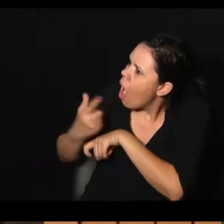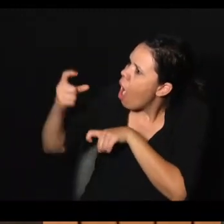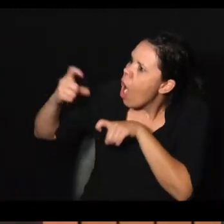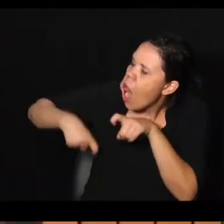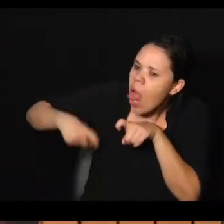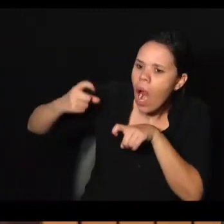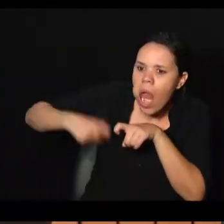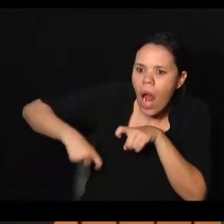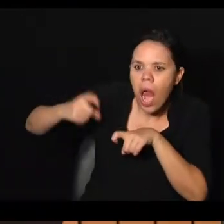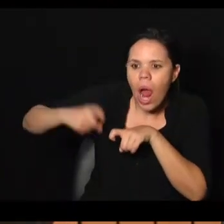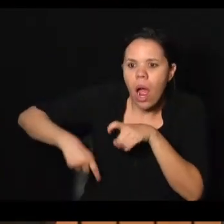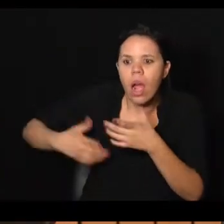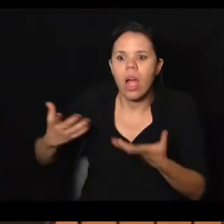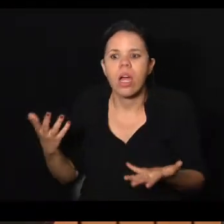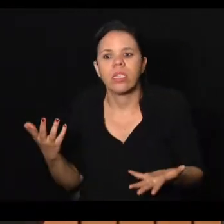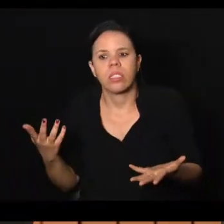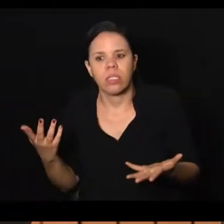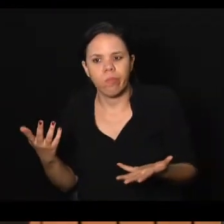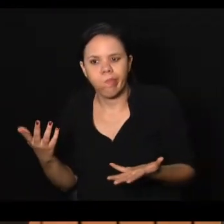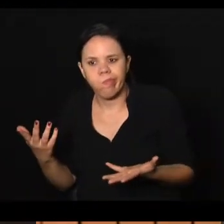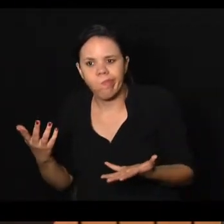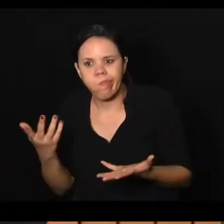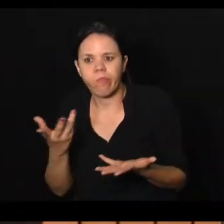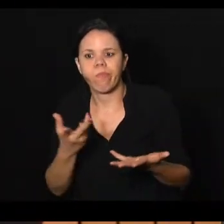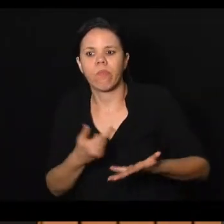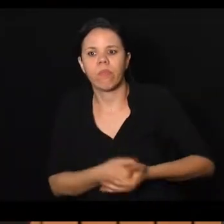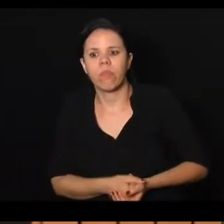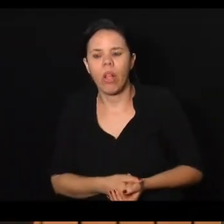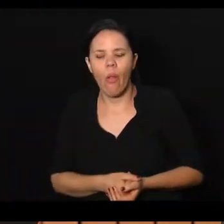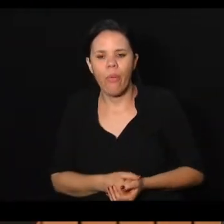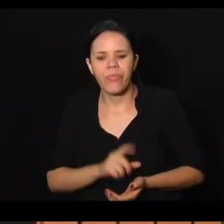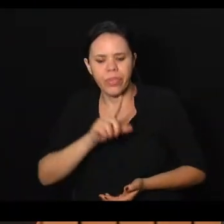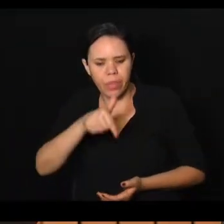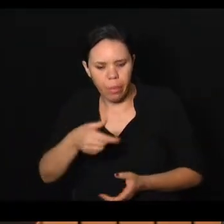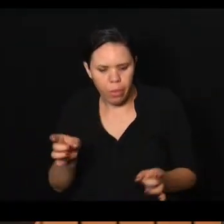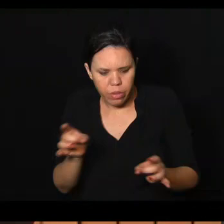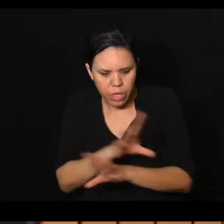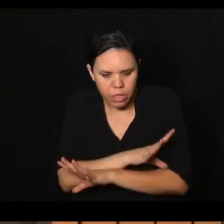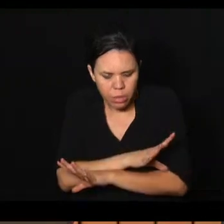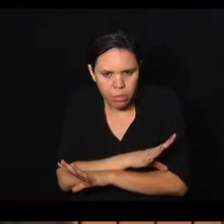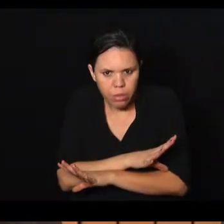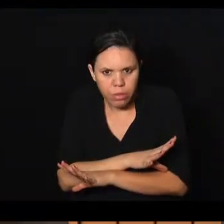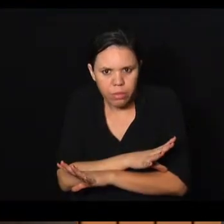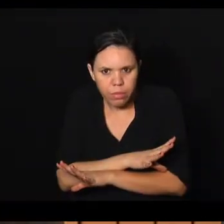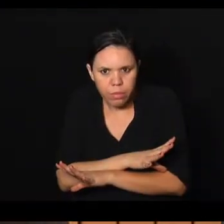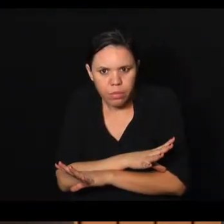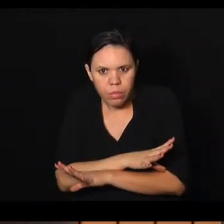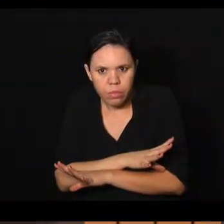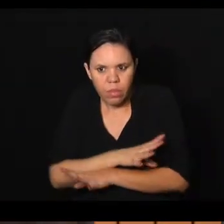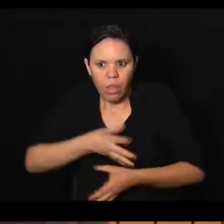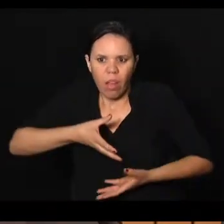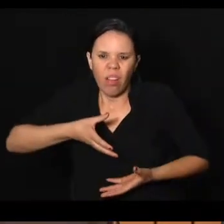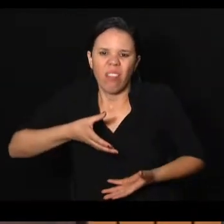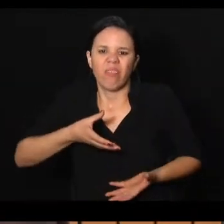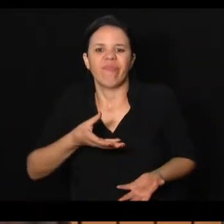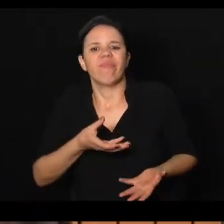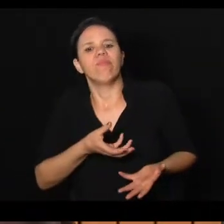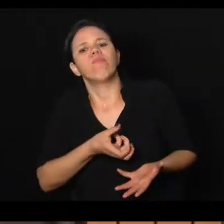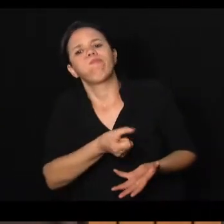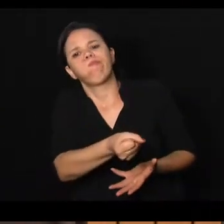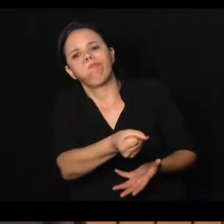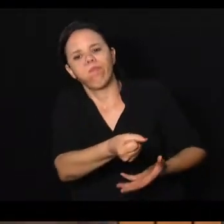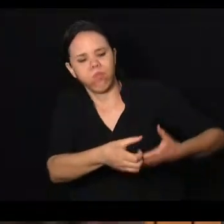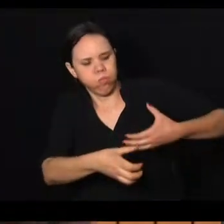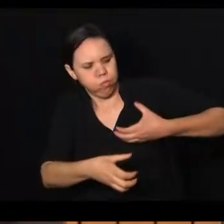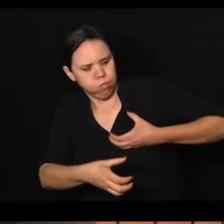organizado. Imagem em que ele, depois que abusou do bebê, ele ejaculou no peito da mãe, para a mãe colocar